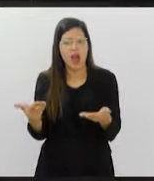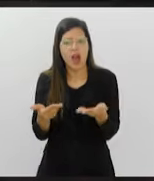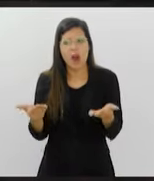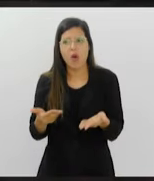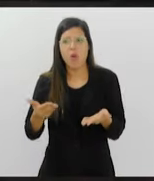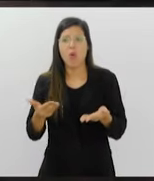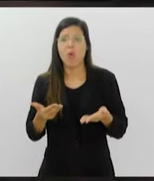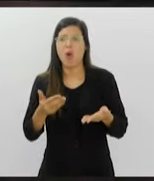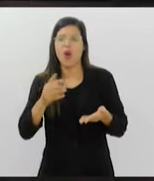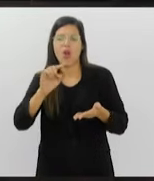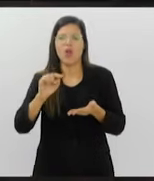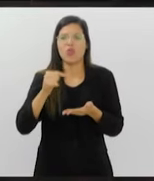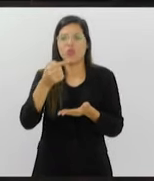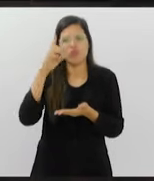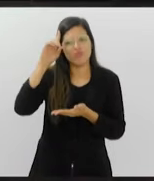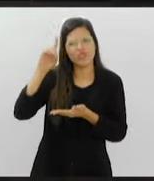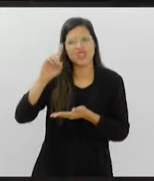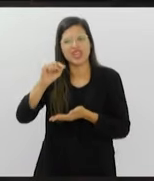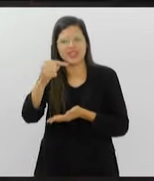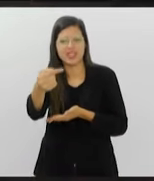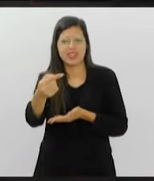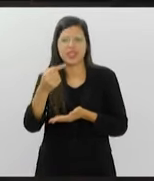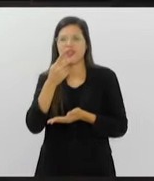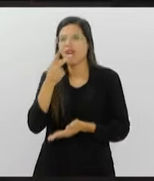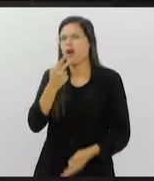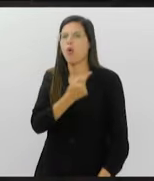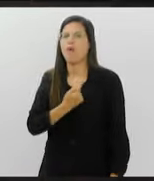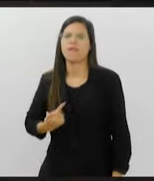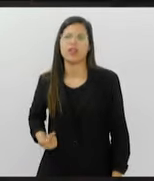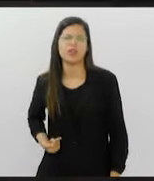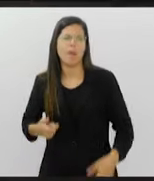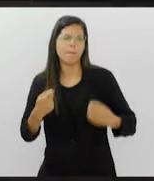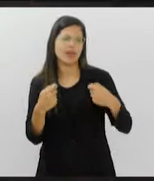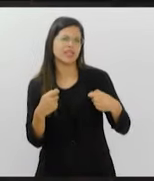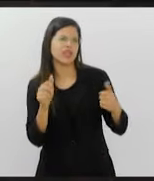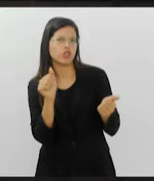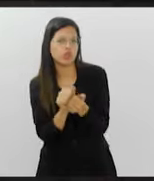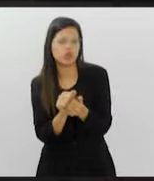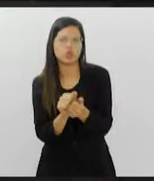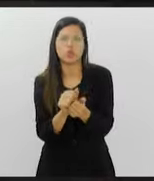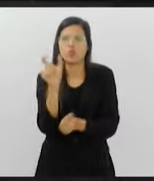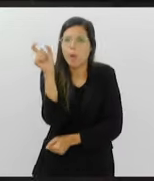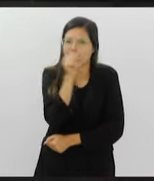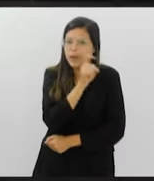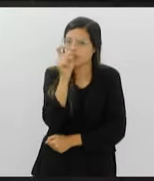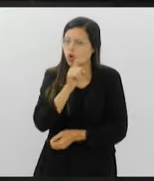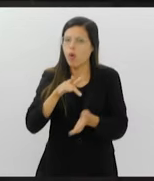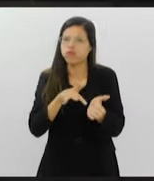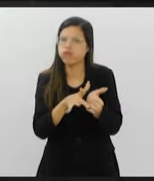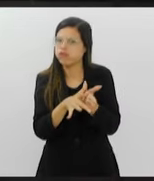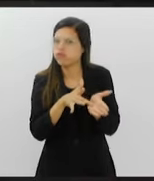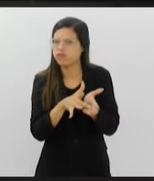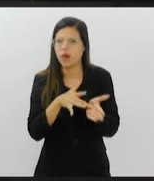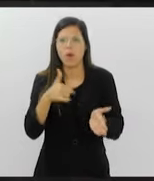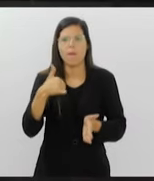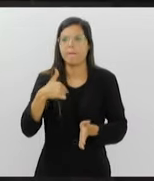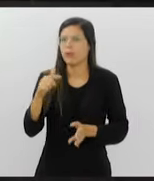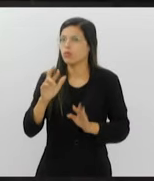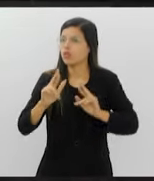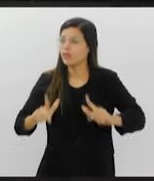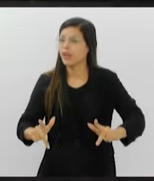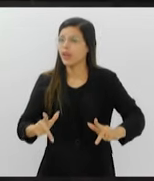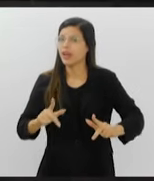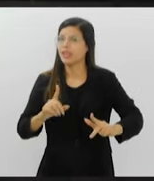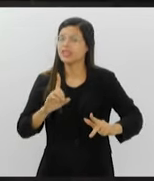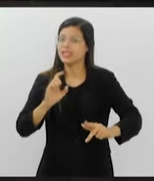vem no outro dia com a cara mais lavada, governador, nós temos que estar junto. Dissimulado, cínico, comigo não funciona. Se bater, tu vai